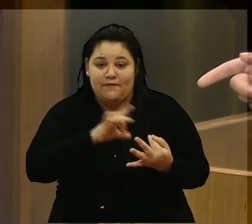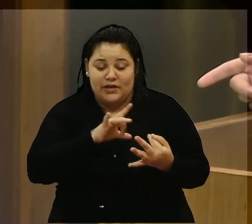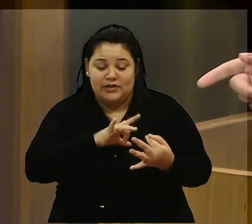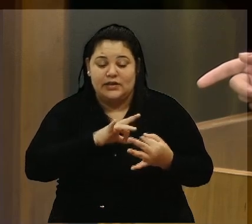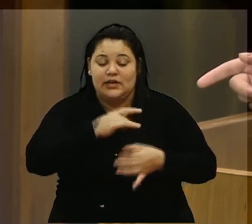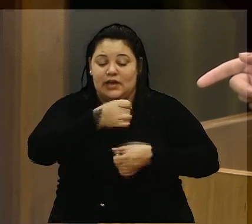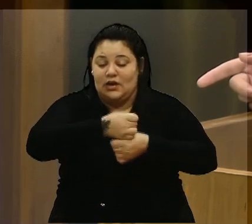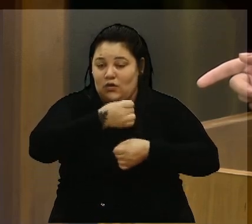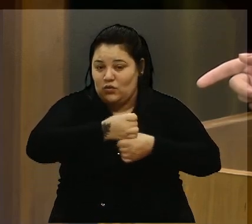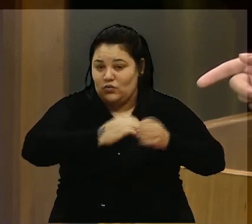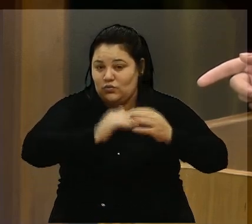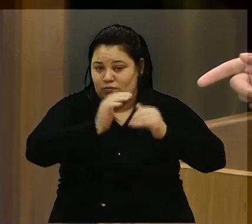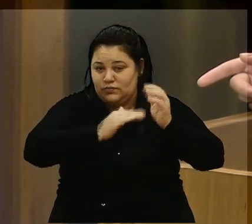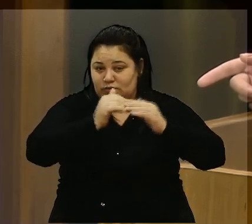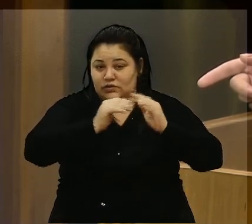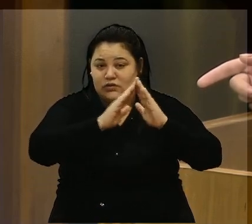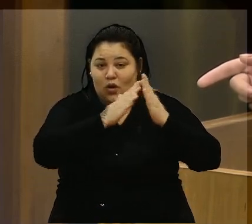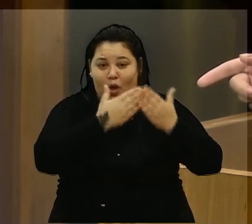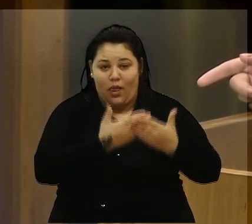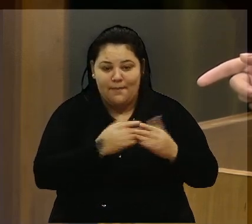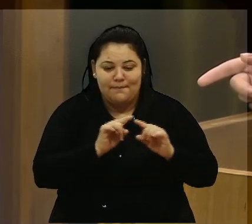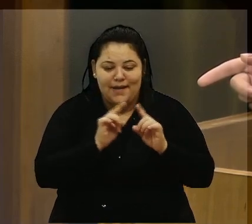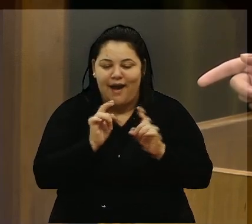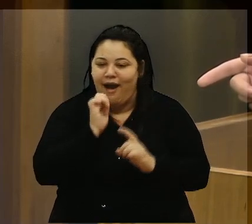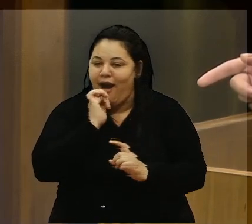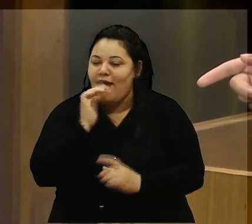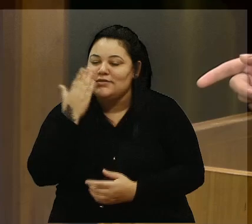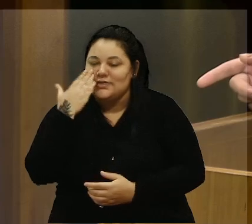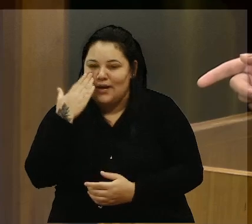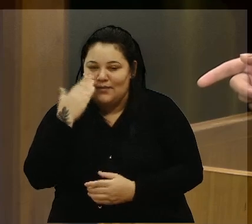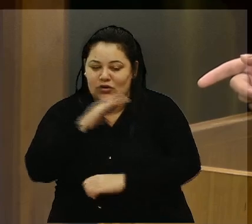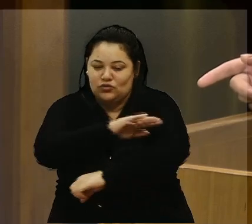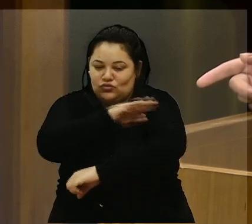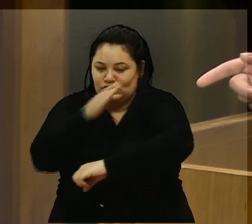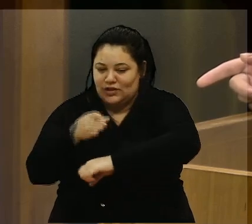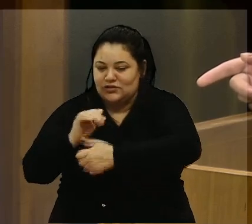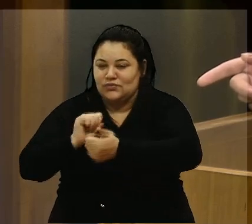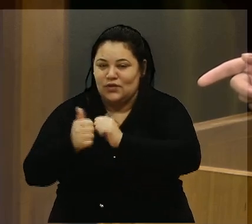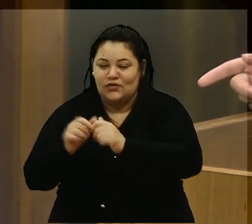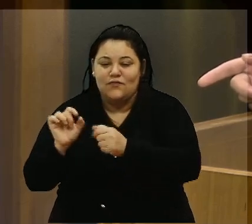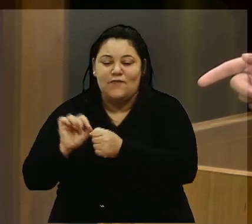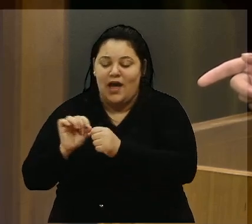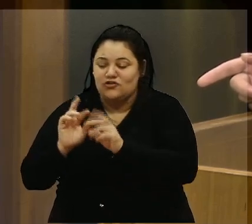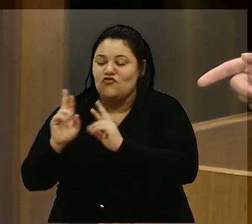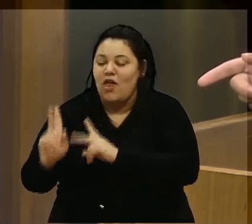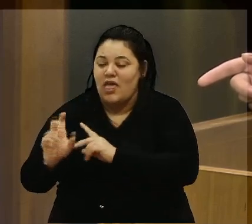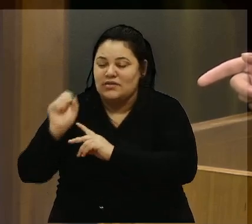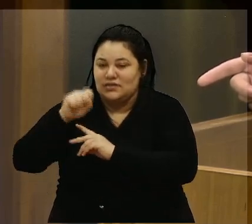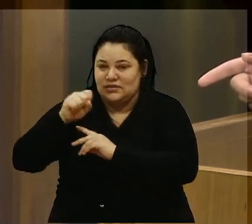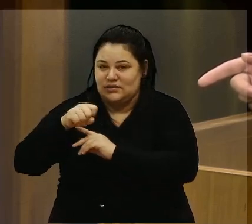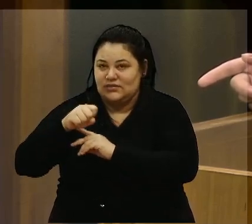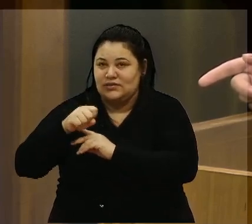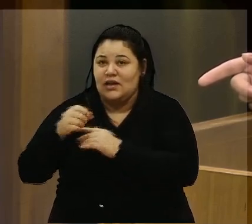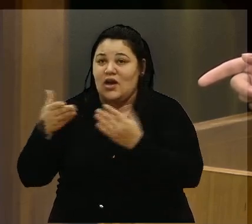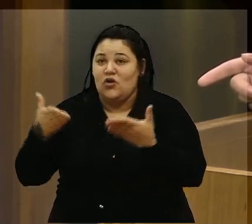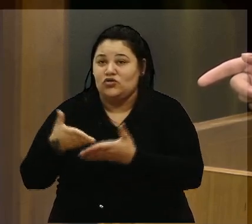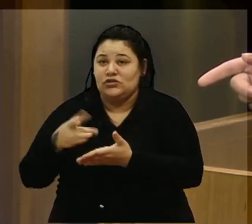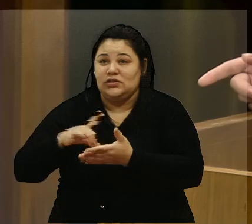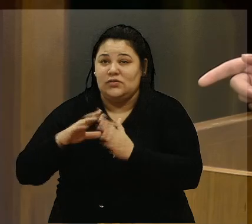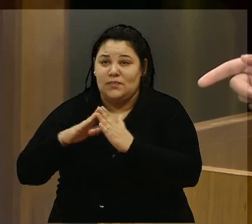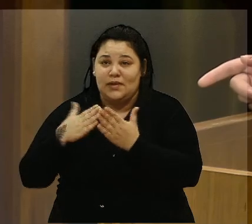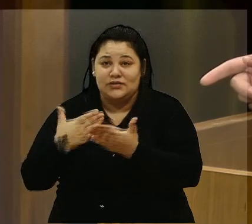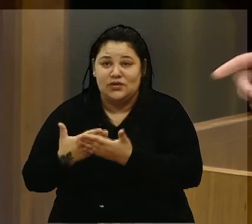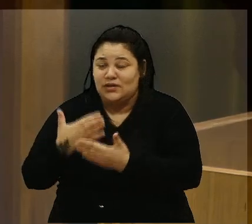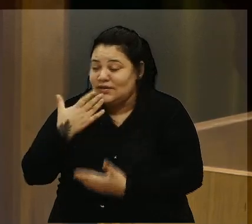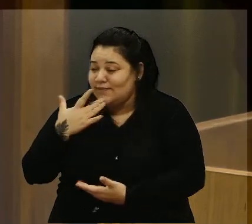da escola, mas que a gente sabe que um ginásio faria toda a diferença, aonde, por enquanto, a gente só tem uma escolinha que não